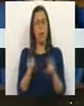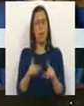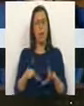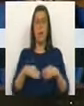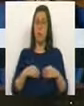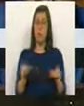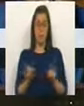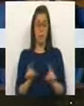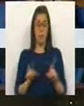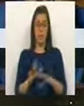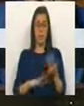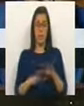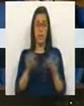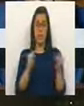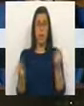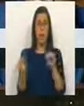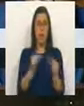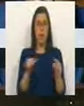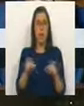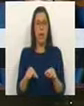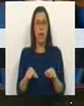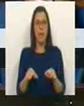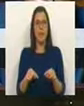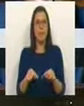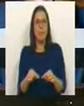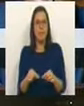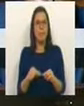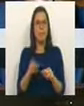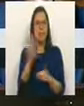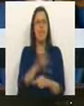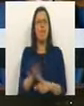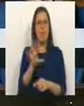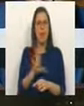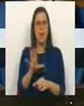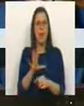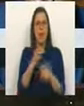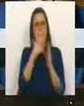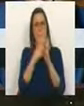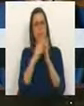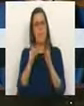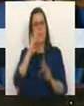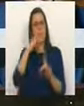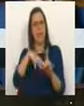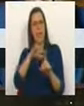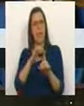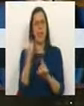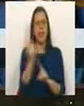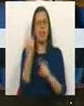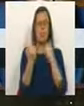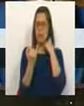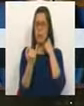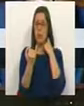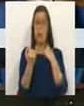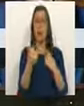não aceitamos é que se faça deste debate uma forma e um modo de atacar as